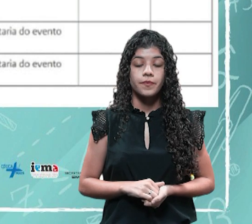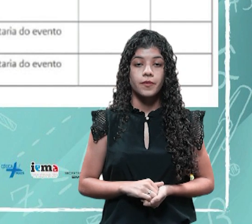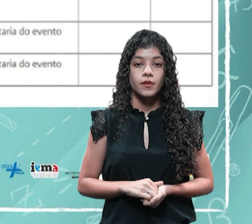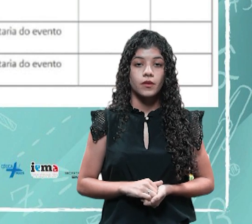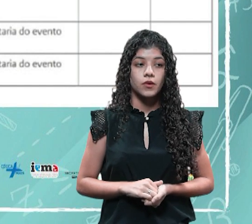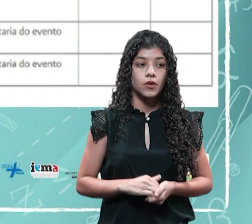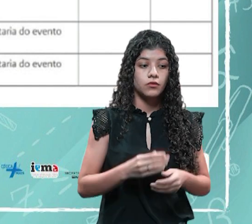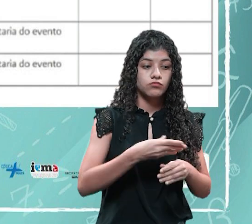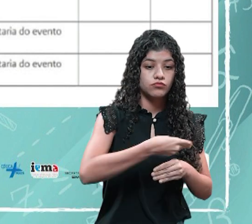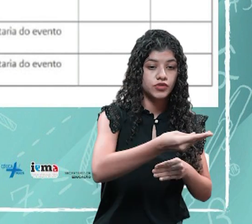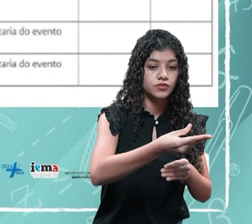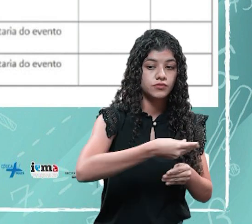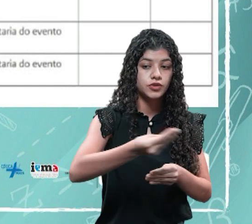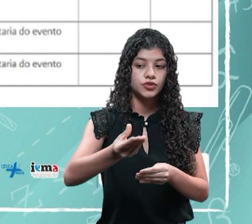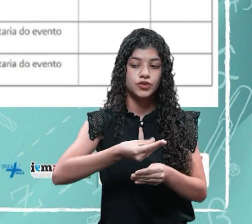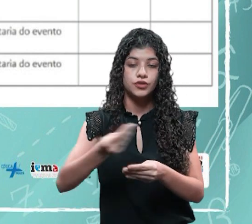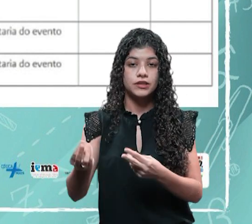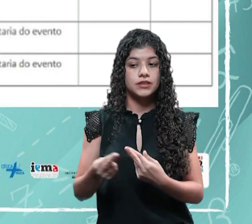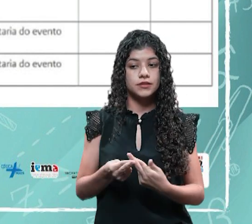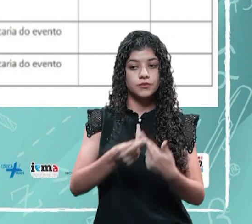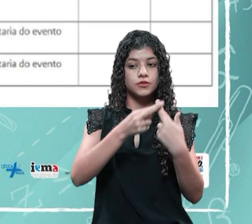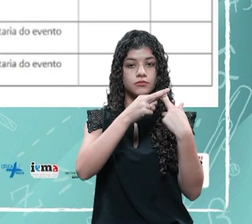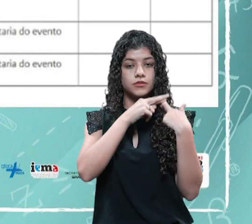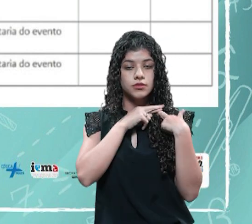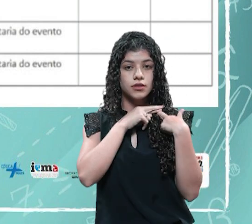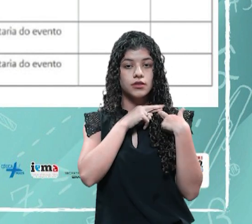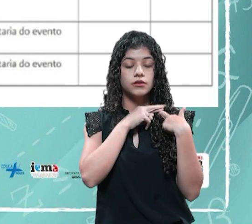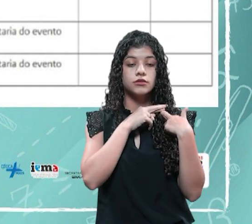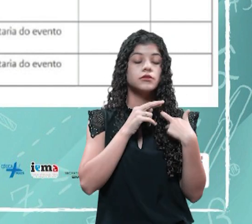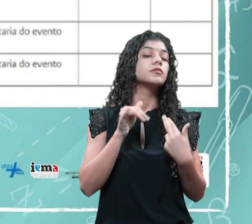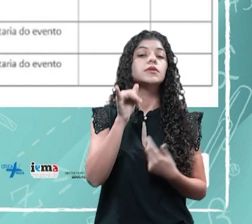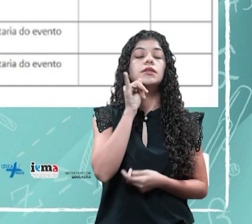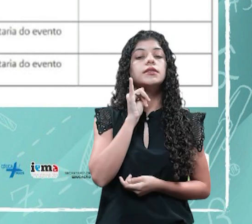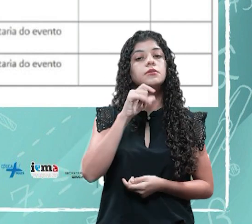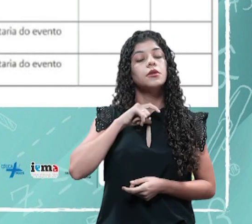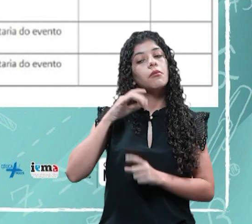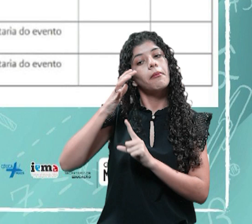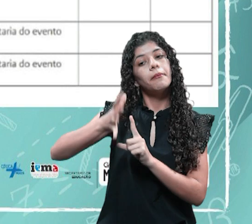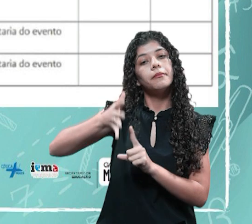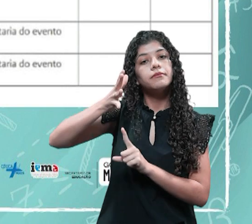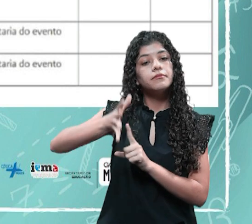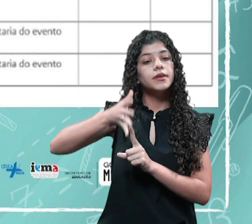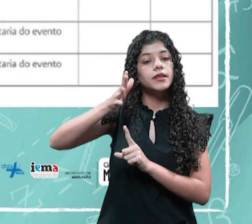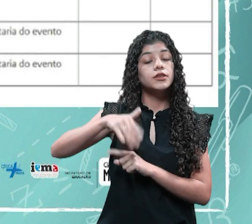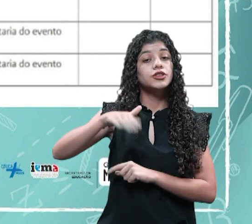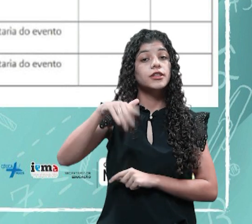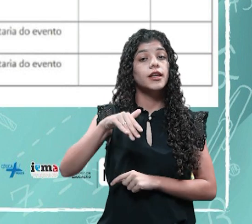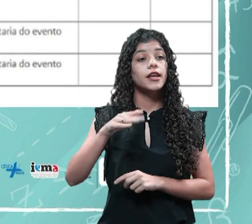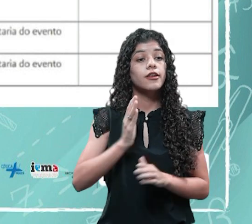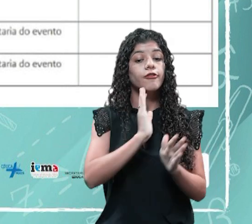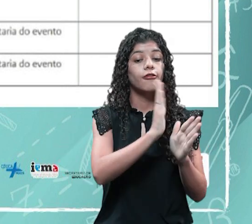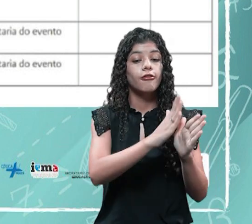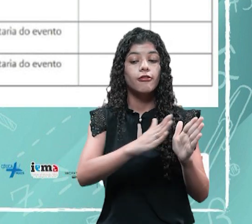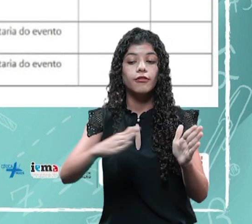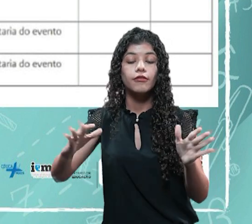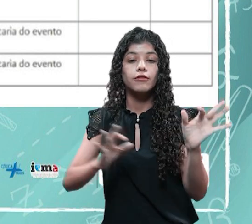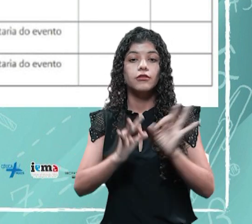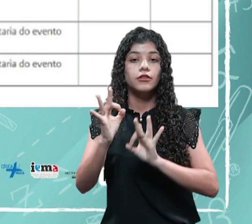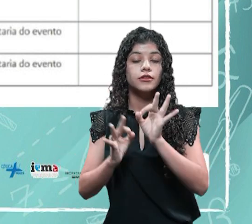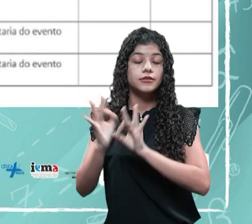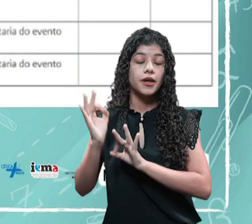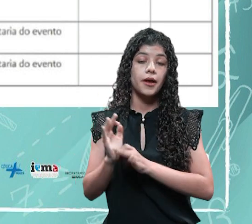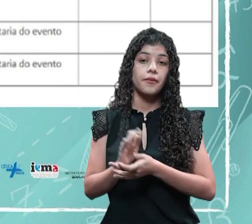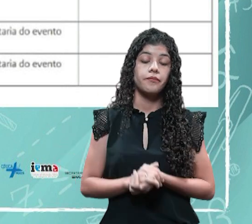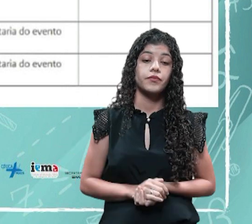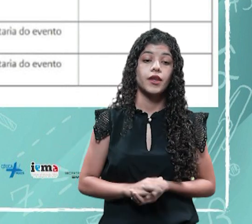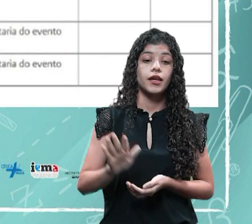de atividade para as diversas comissões. Por exemplo, eu vou fazer uma palestra. Quem que vai definir a programação?